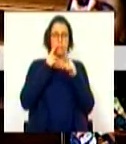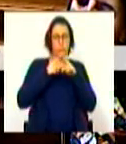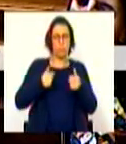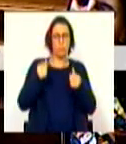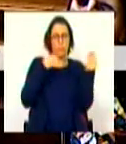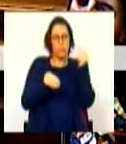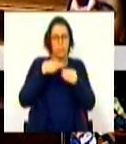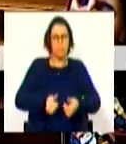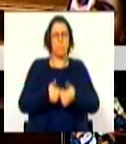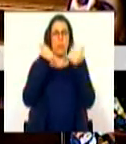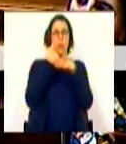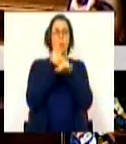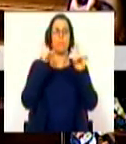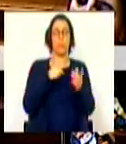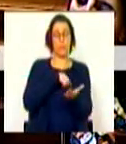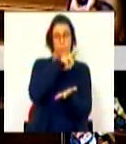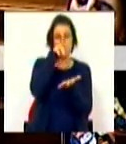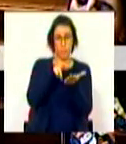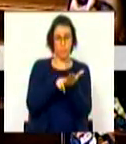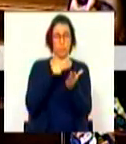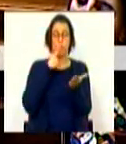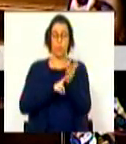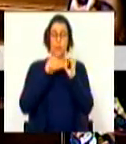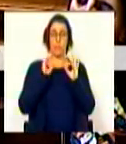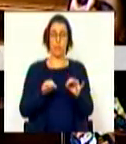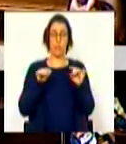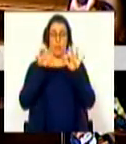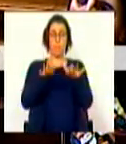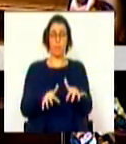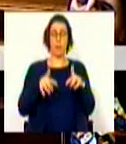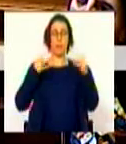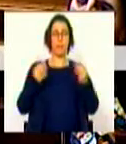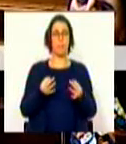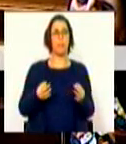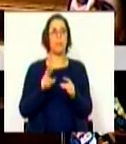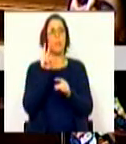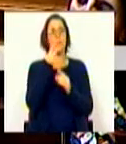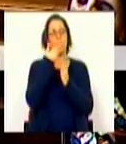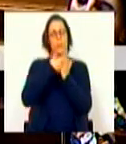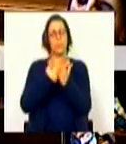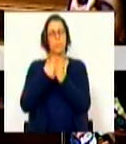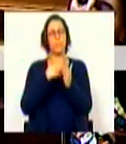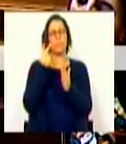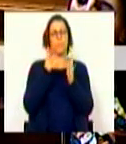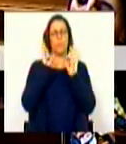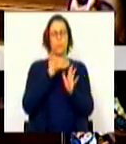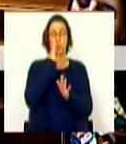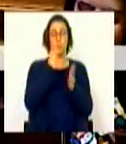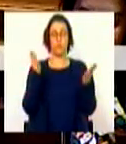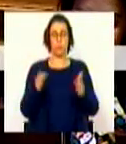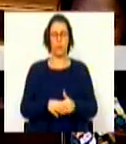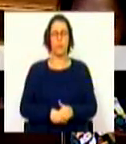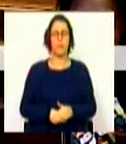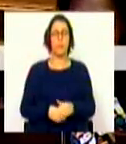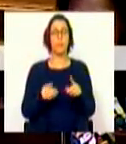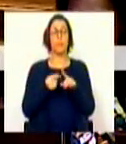uma vez que aprovámos com seriedade aqui neste Parlamento dois diplomas, já aqui referidos,